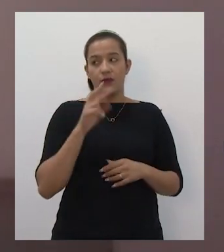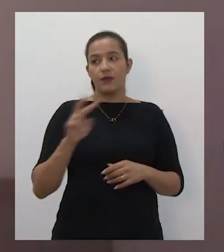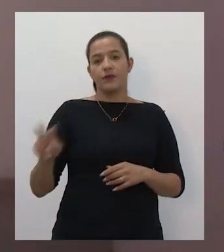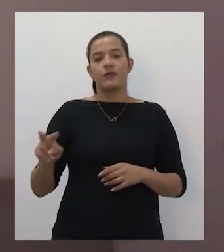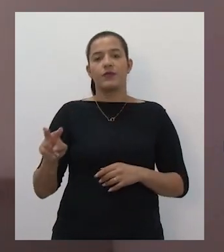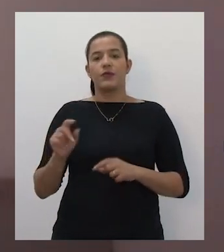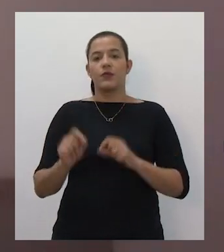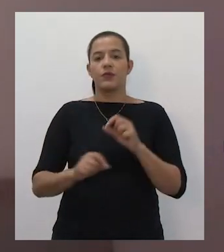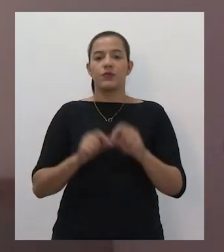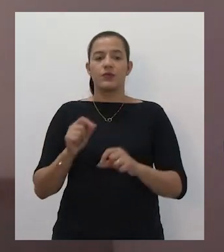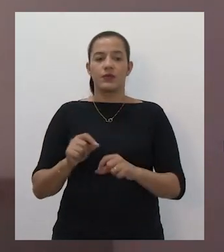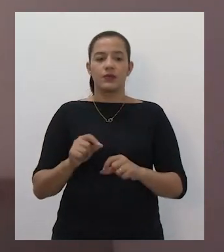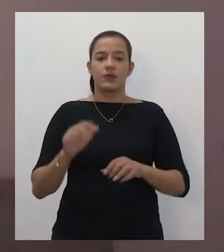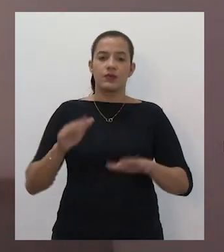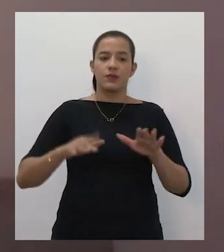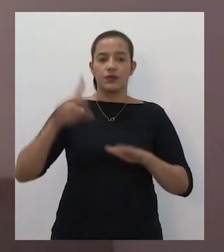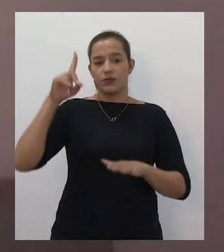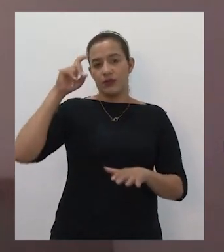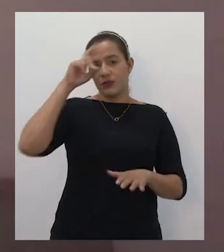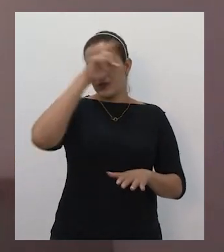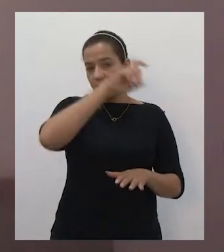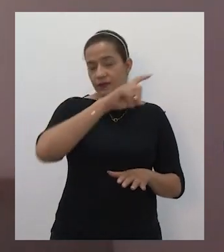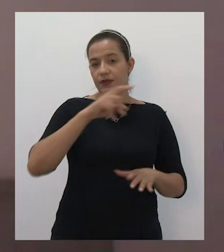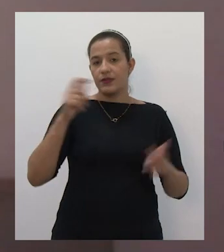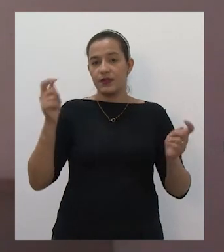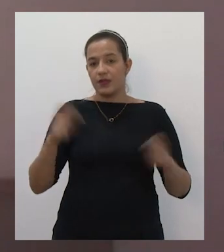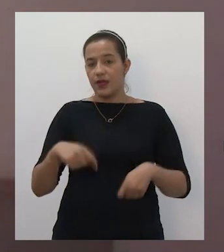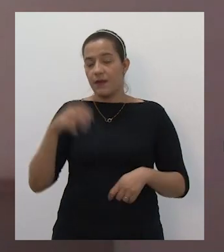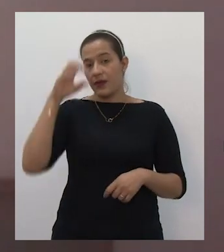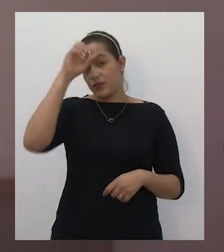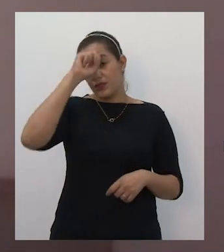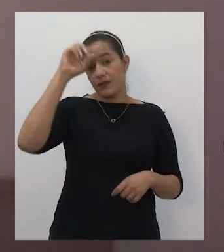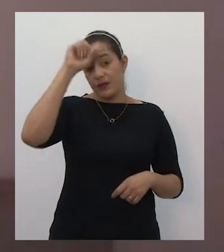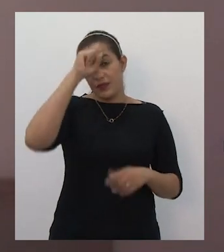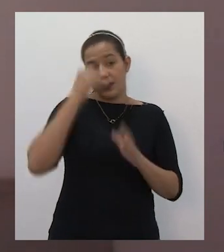os desafios são oportunidades de conhecimento,